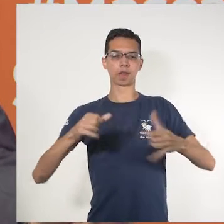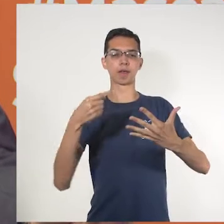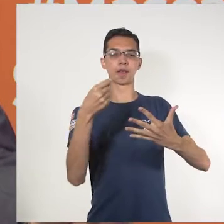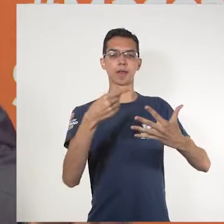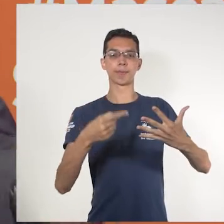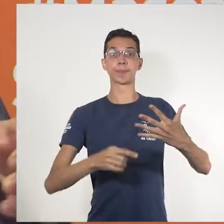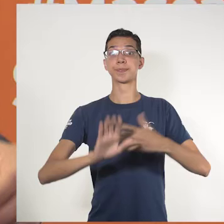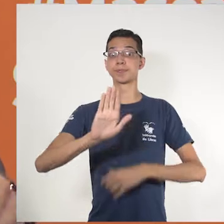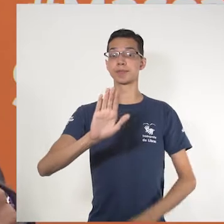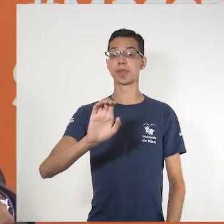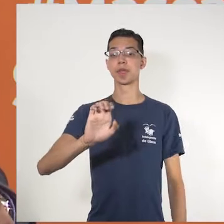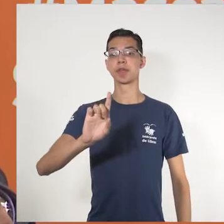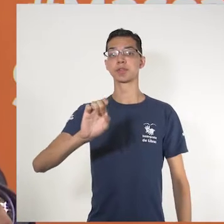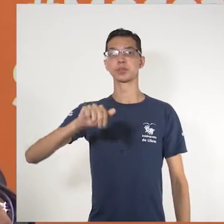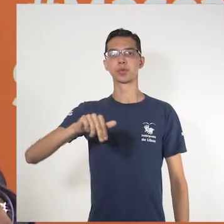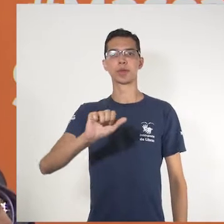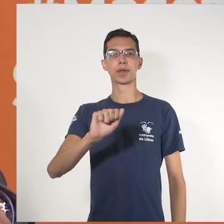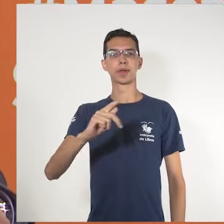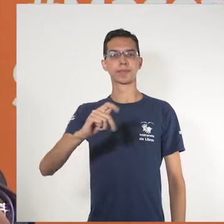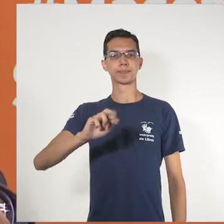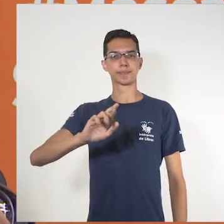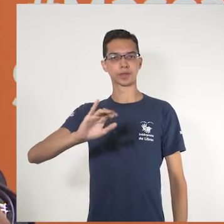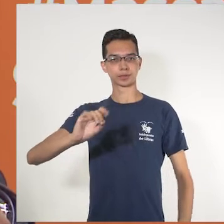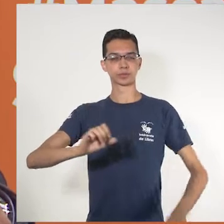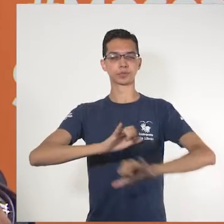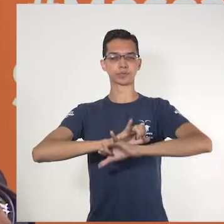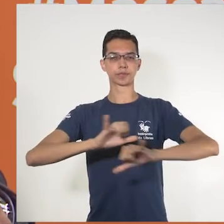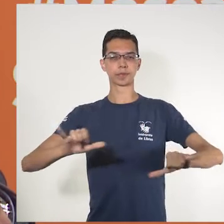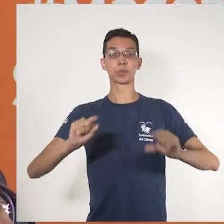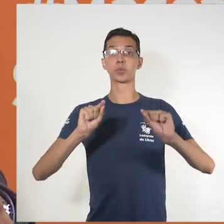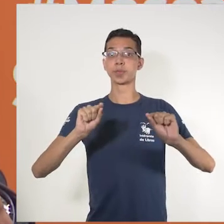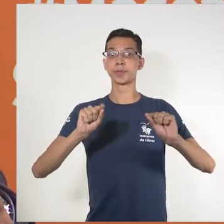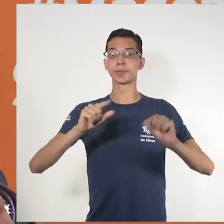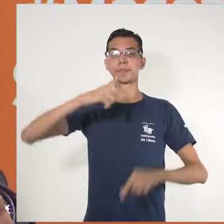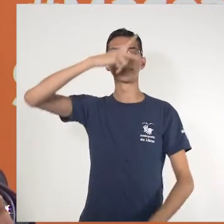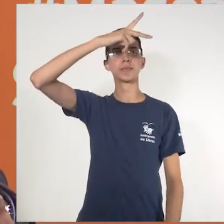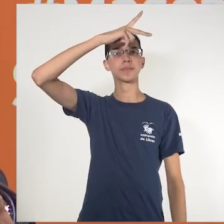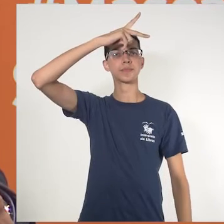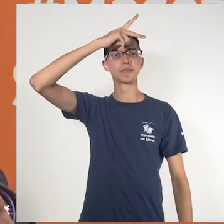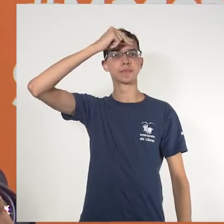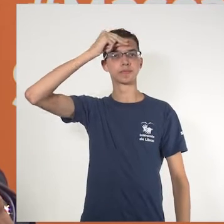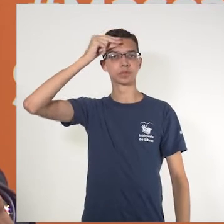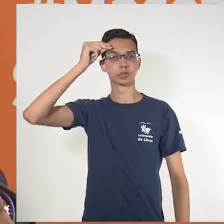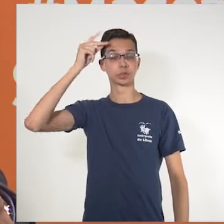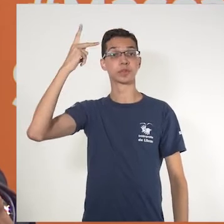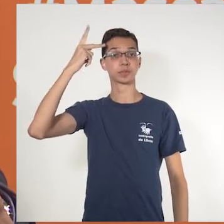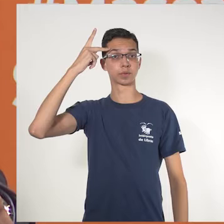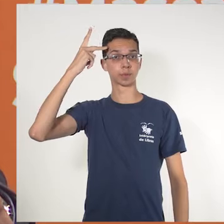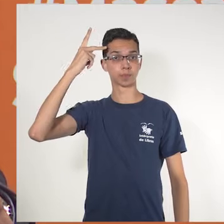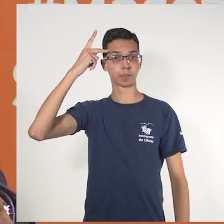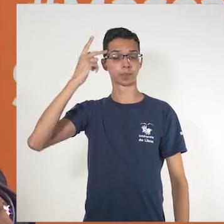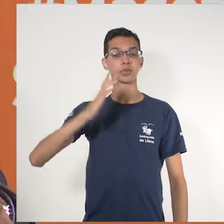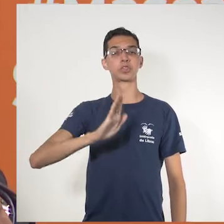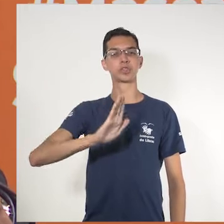Edson Aparecido. A Prefeitura de São Paulo, nós já fizemos mais